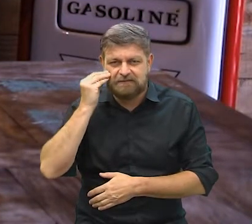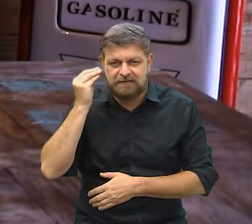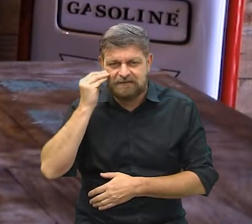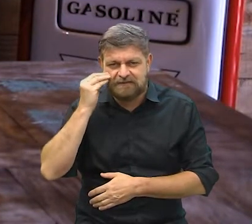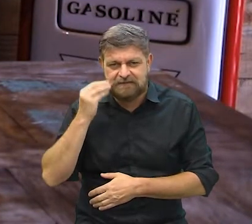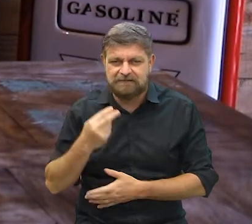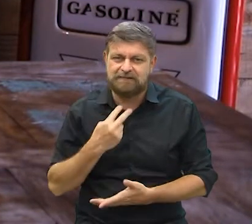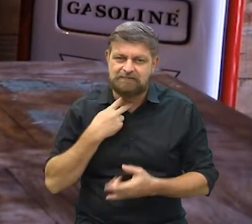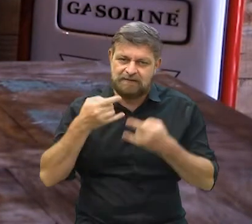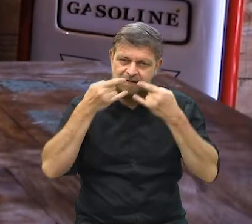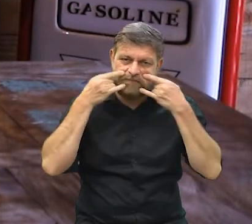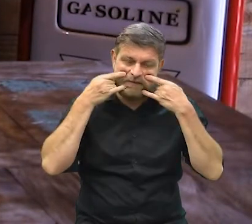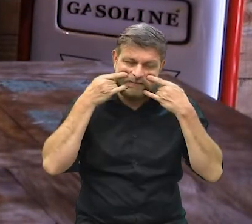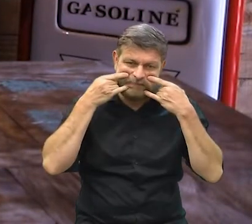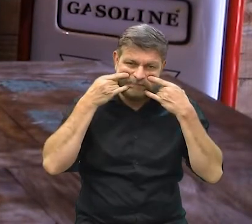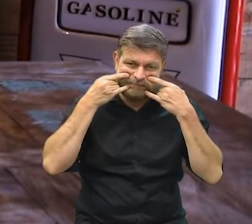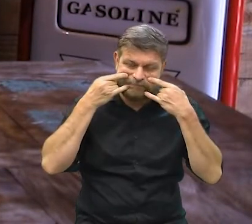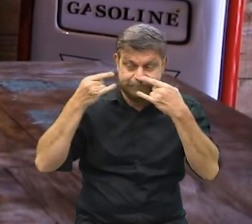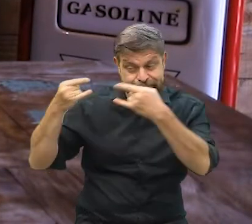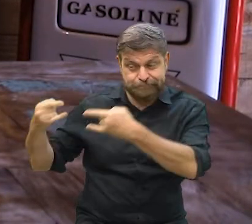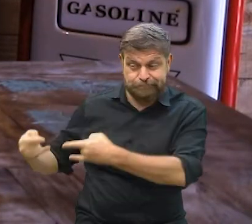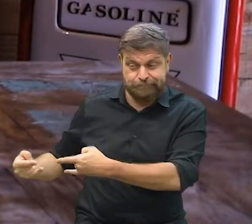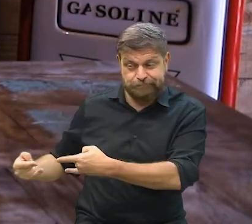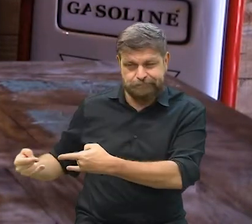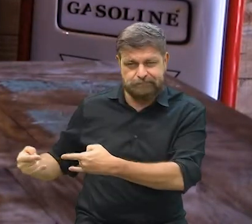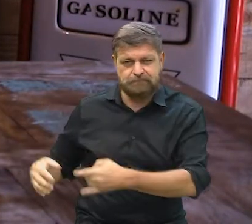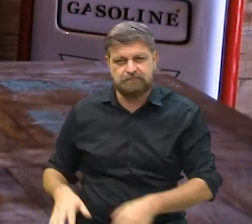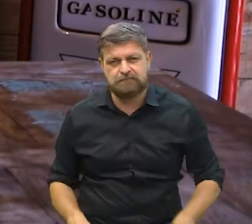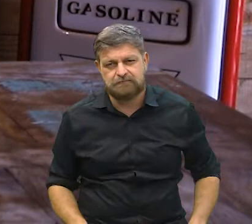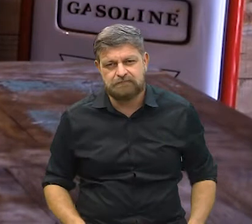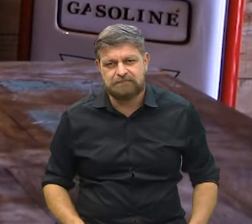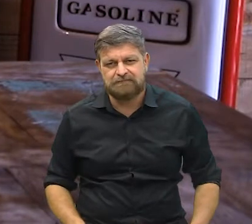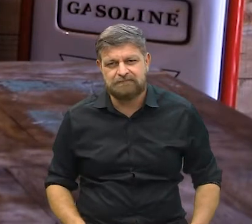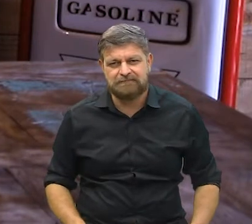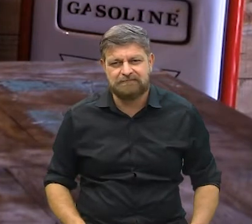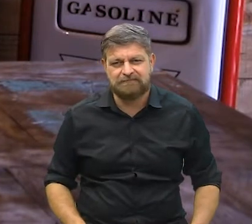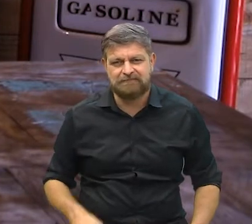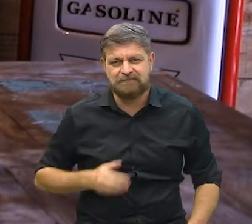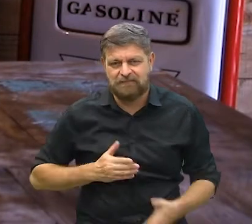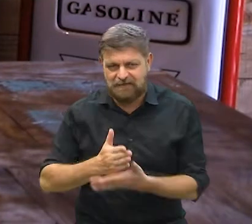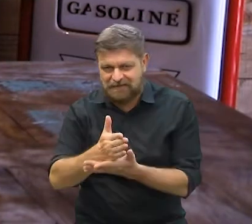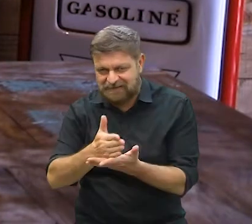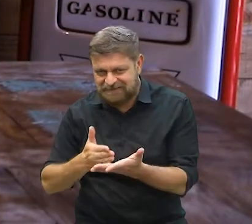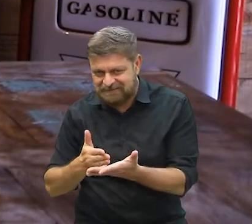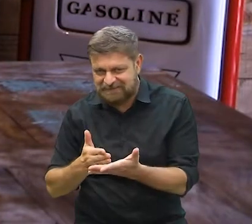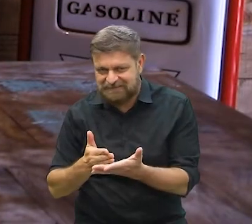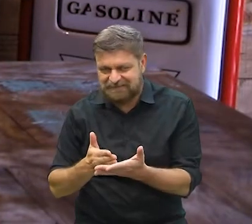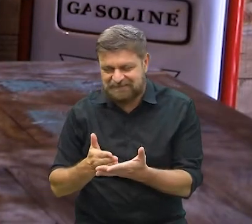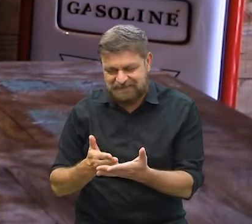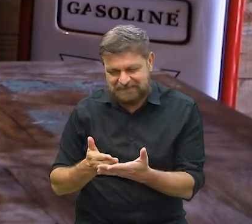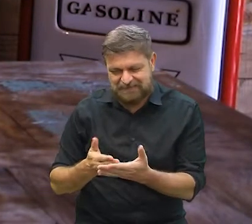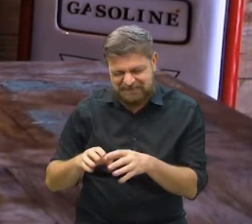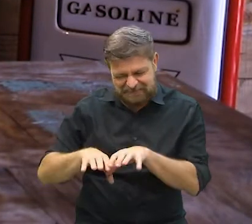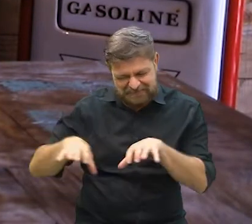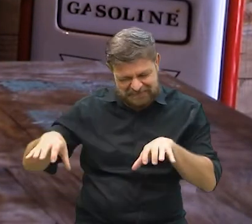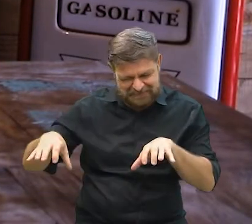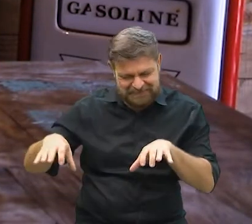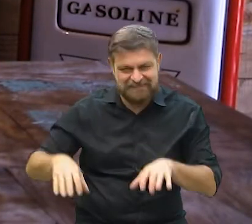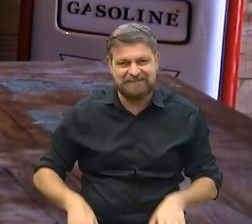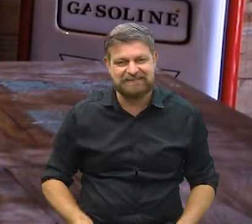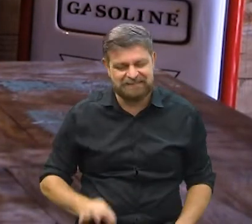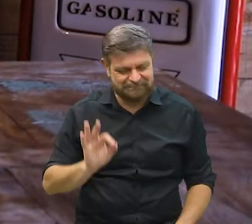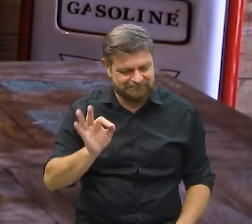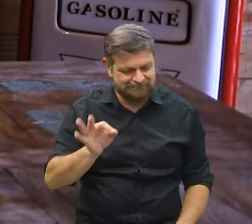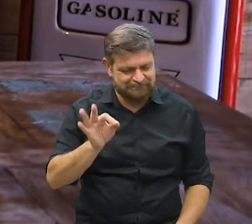para experimentar de máscara, então tive que tirar a máscara neste momento. Vamos, né? Partir no meio, né? Vamos comer junto, né? Vamos.